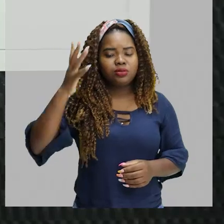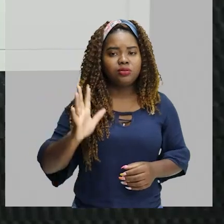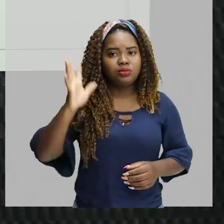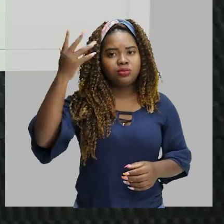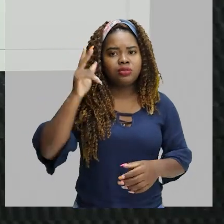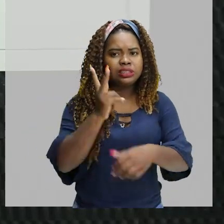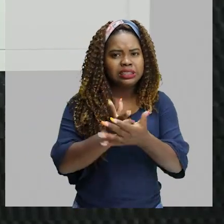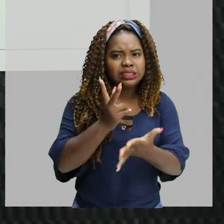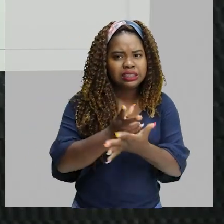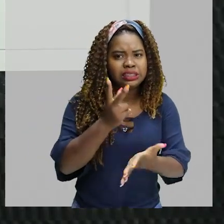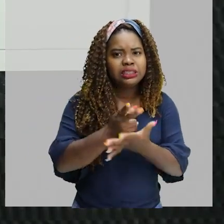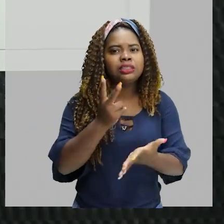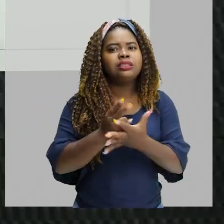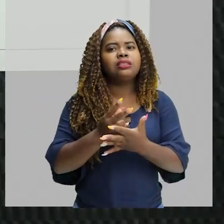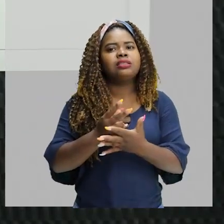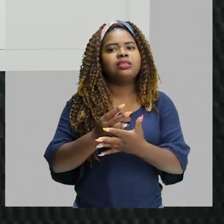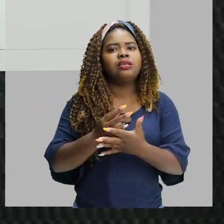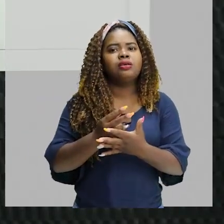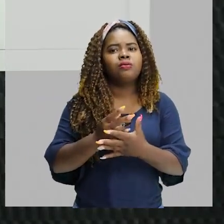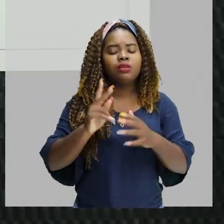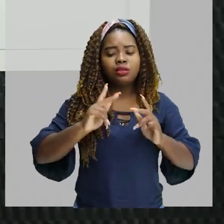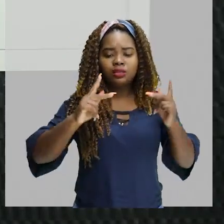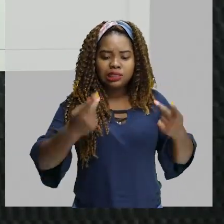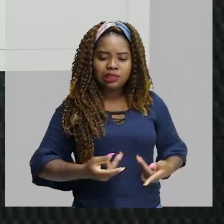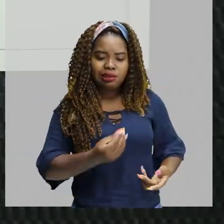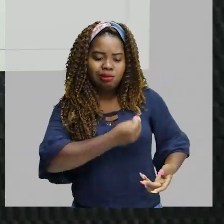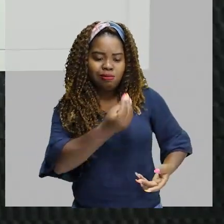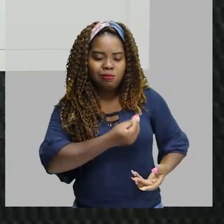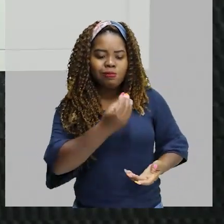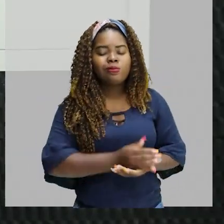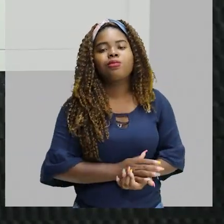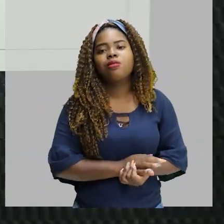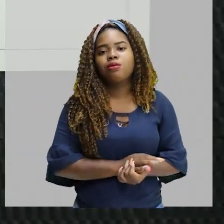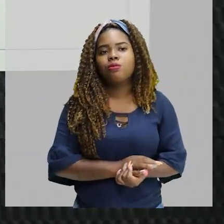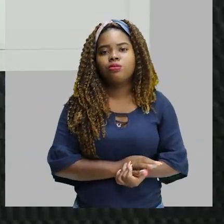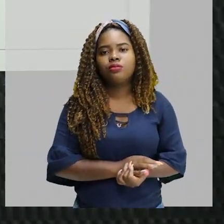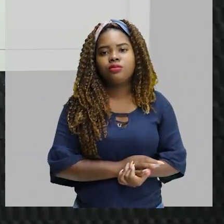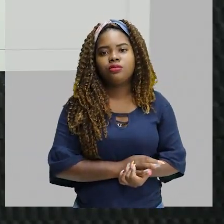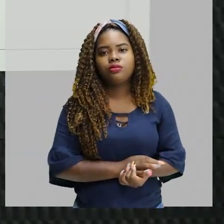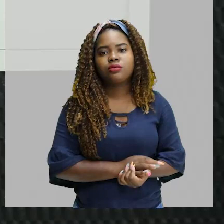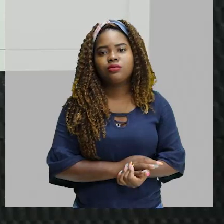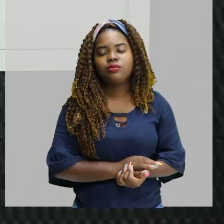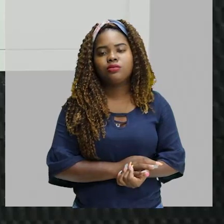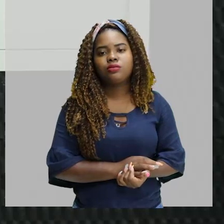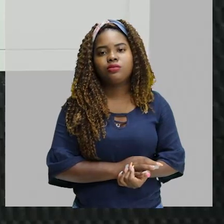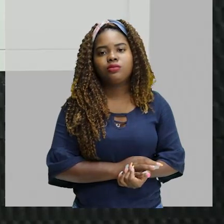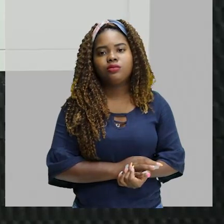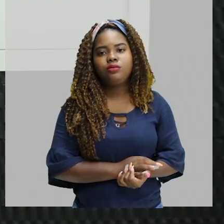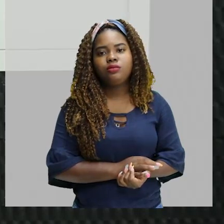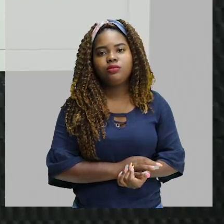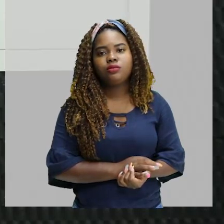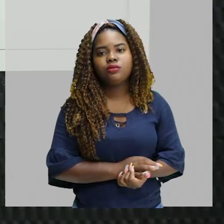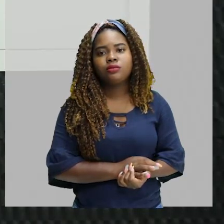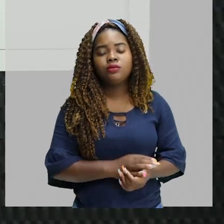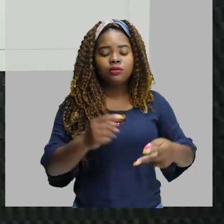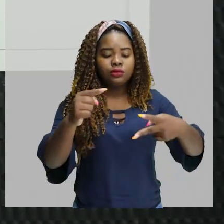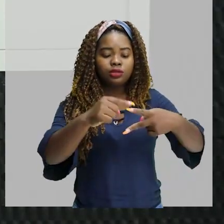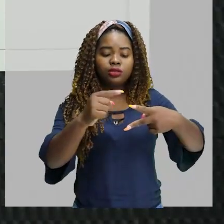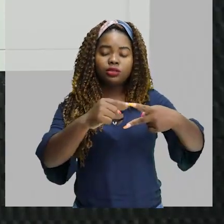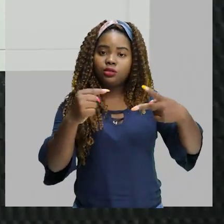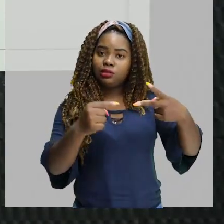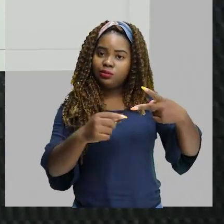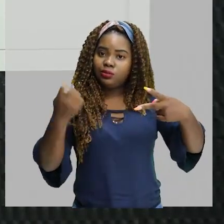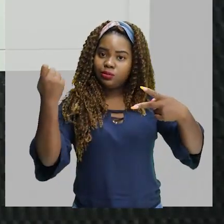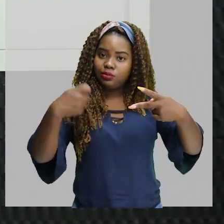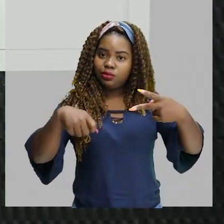tempo inteiro, na sua existência, na sua vida, no seu percurso aqui na Terra, você vai ali delinear duas possibilidades.